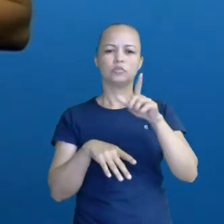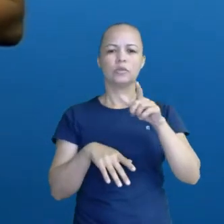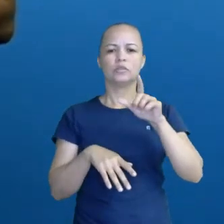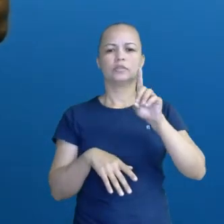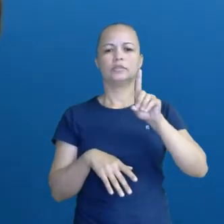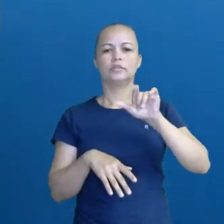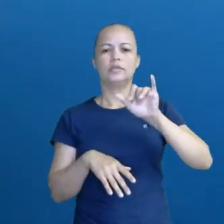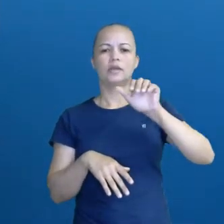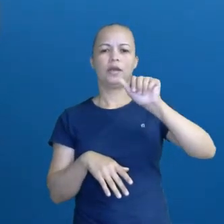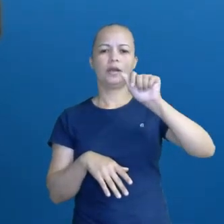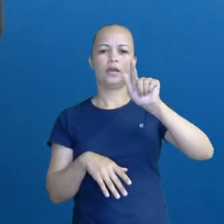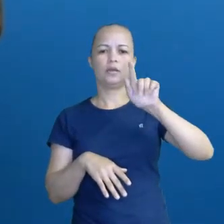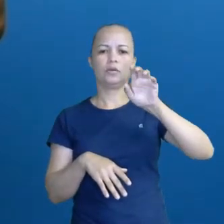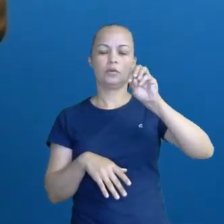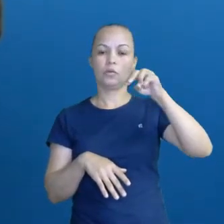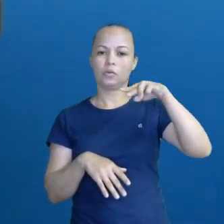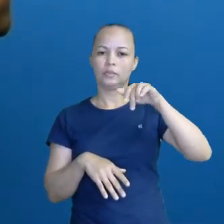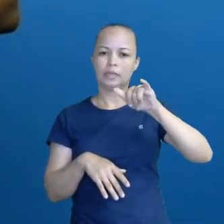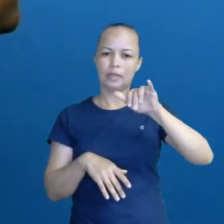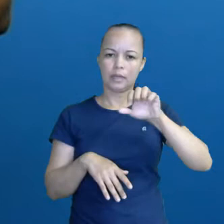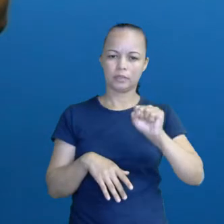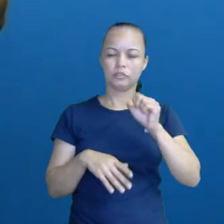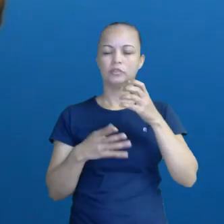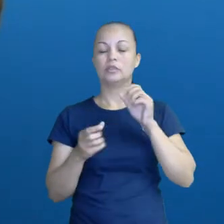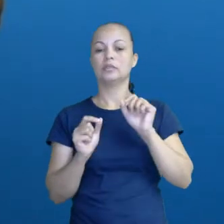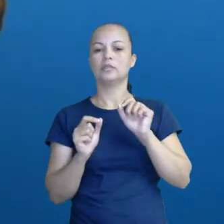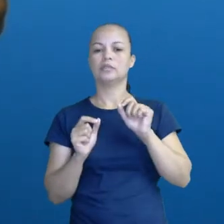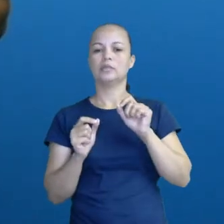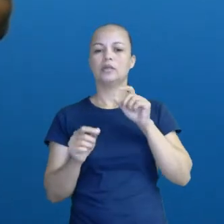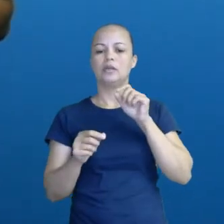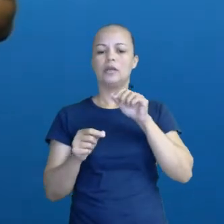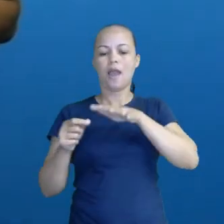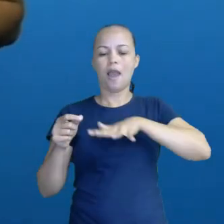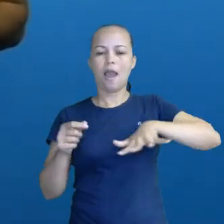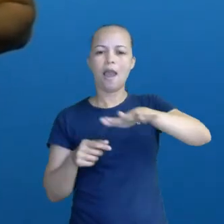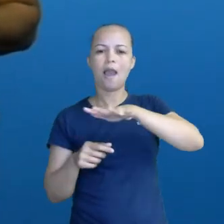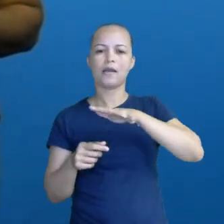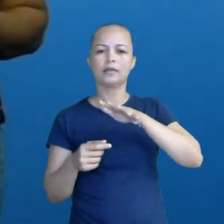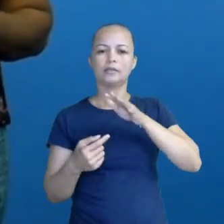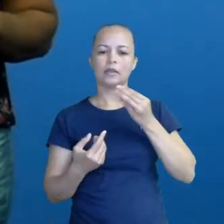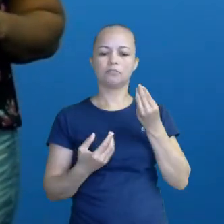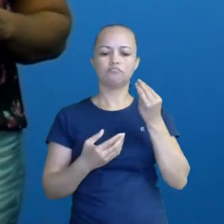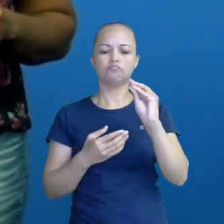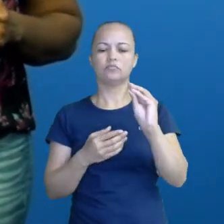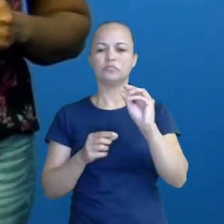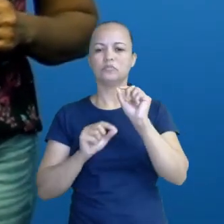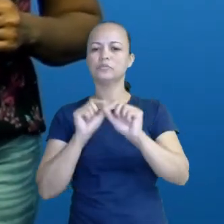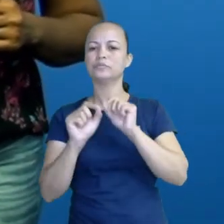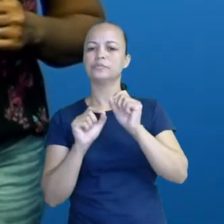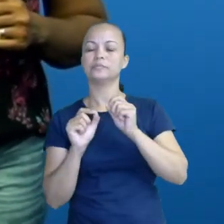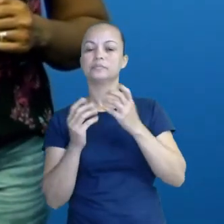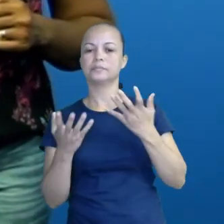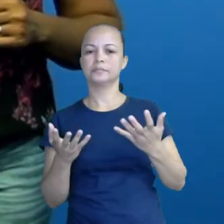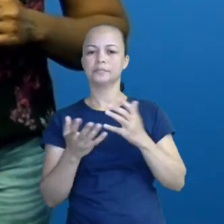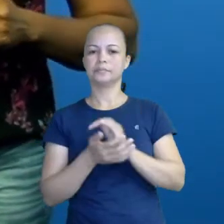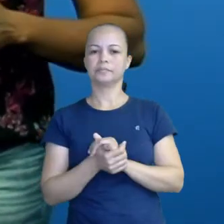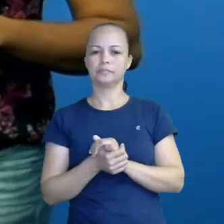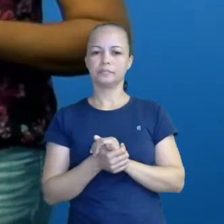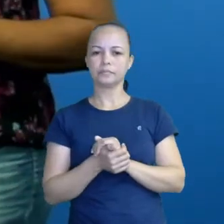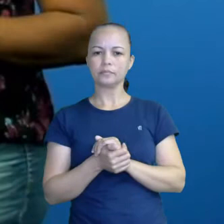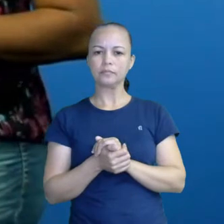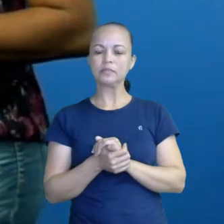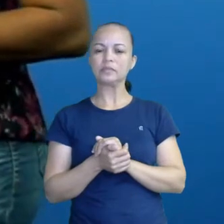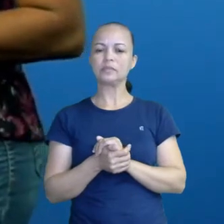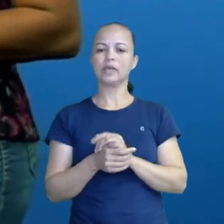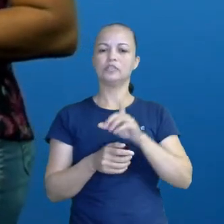Então o que nós dizemos que a área é dada em função da da